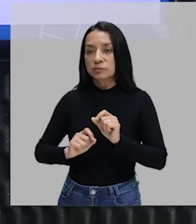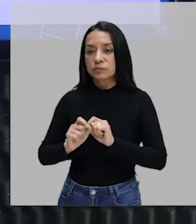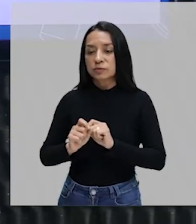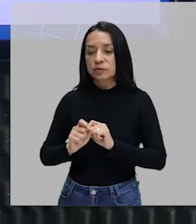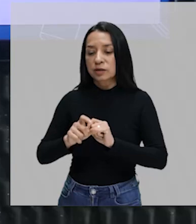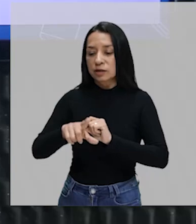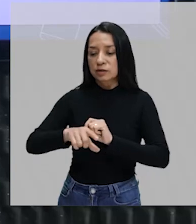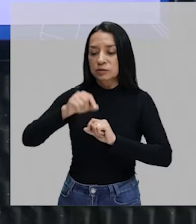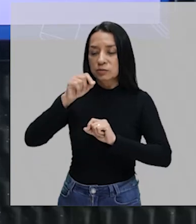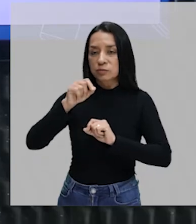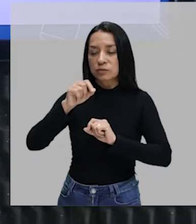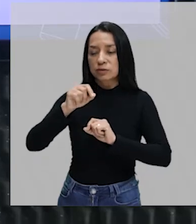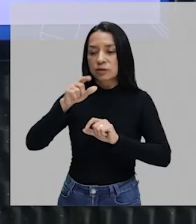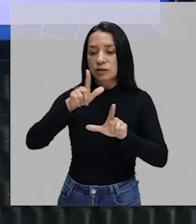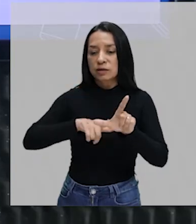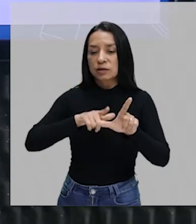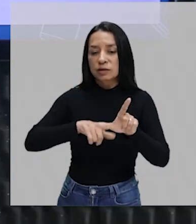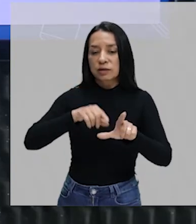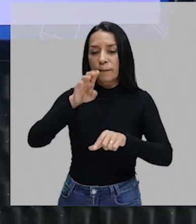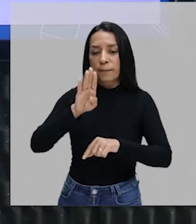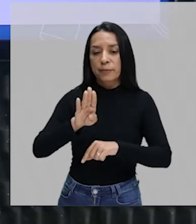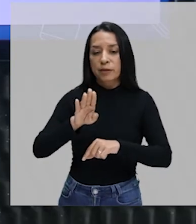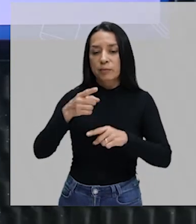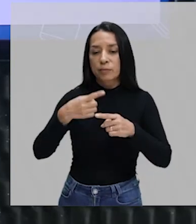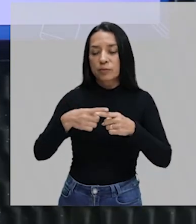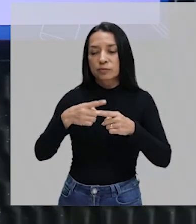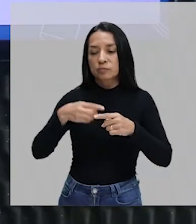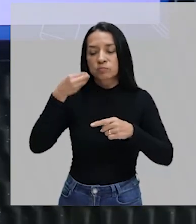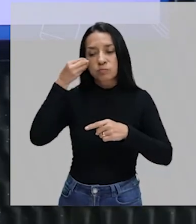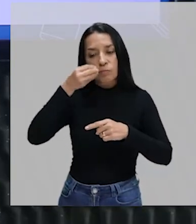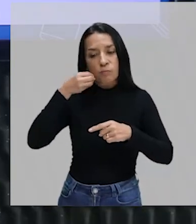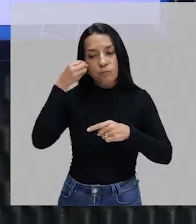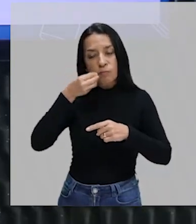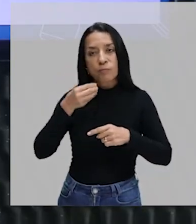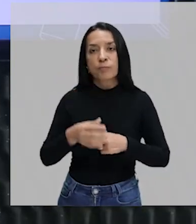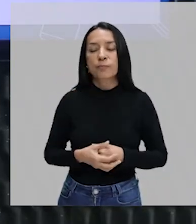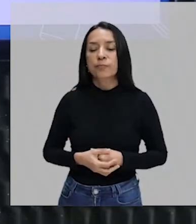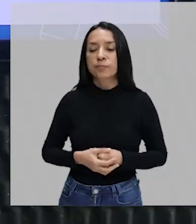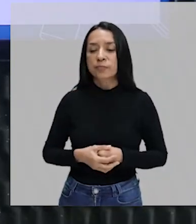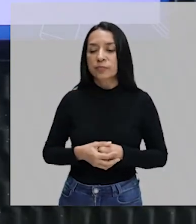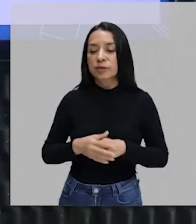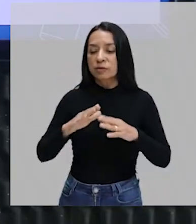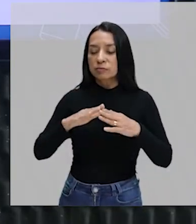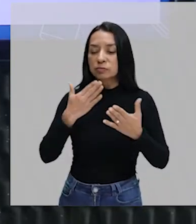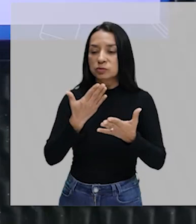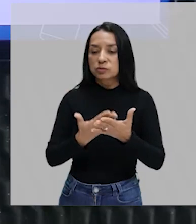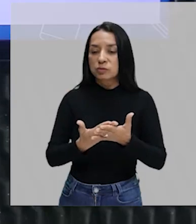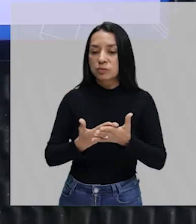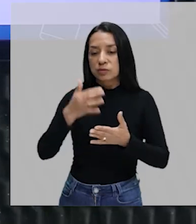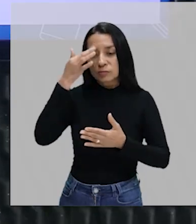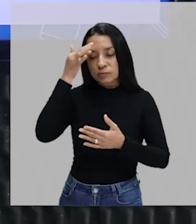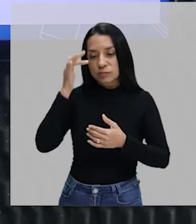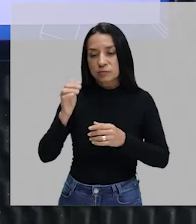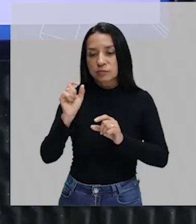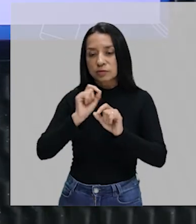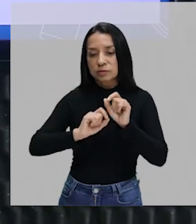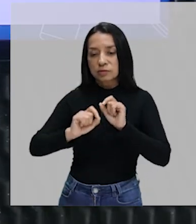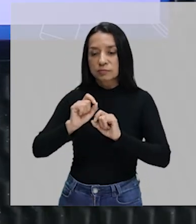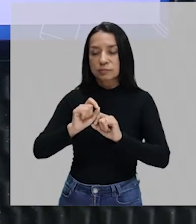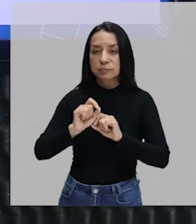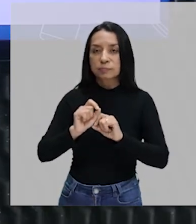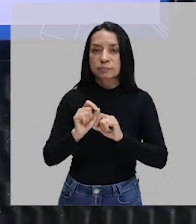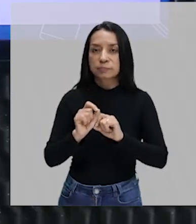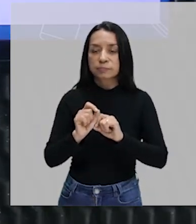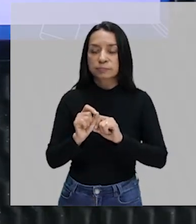a marcar a letra B de bola, porque ela traz o empirismo, e o empirismo é a escola que vai,